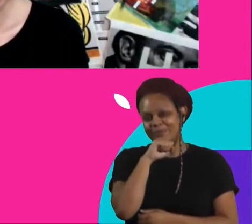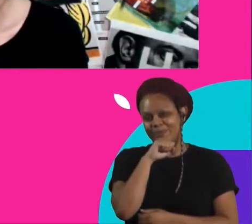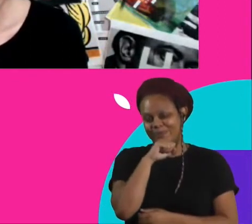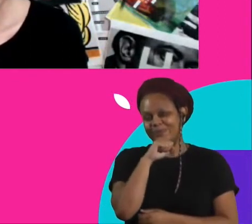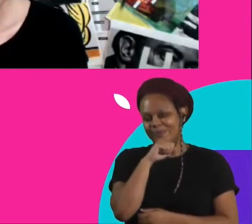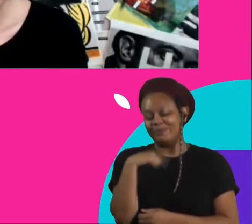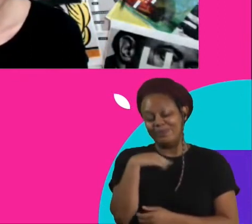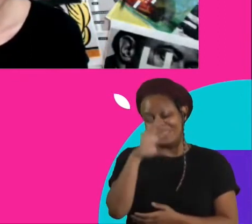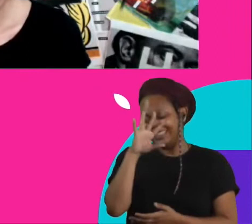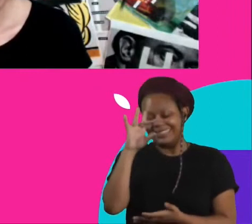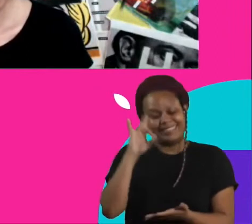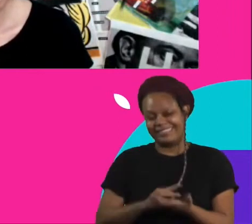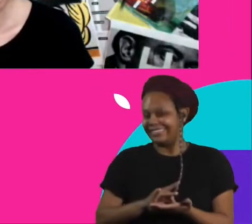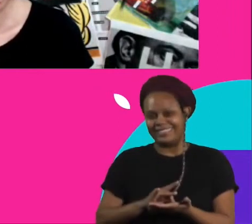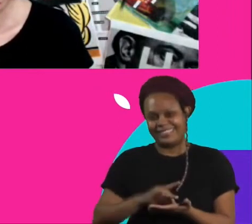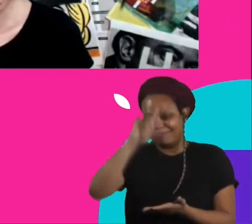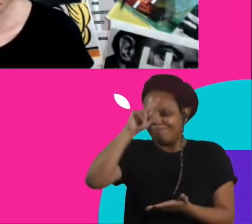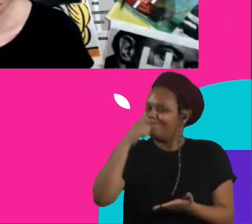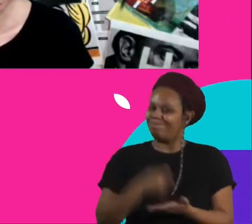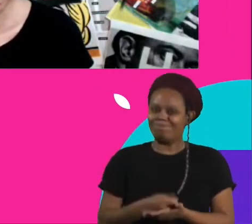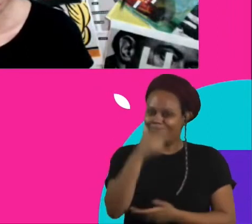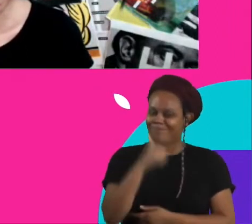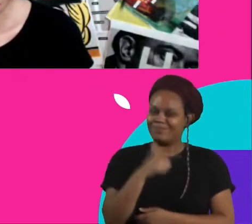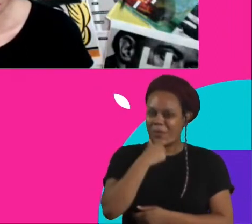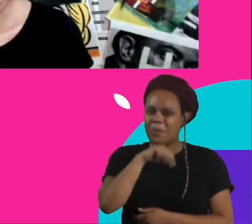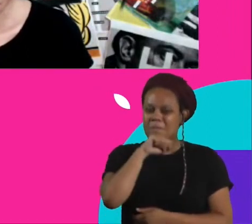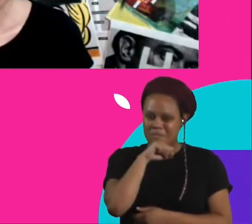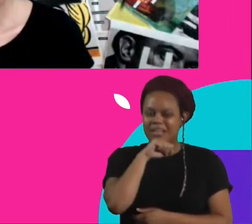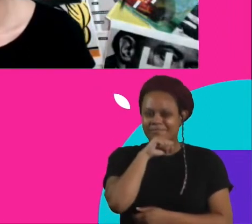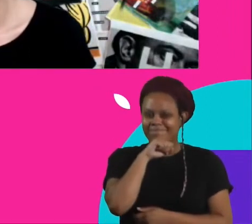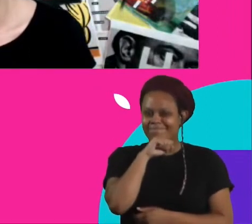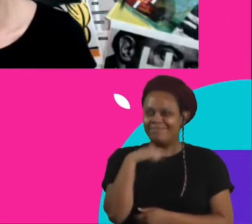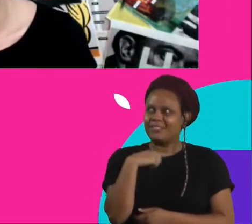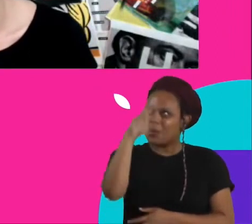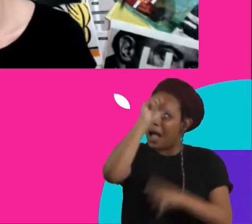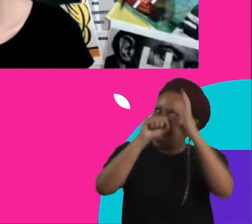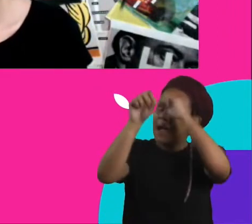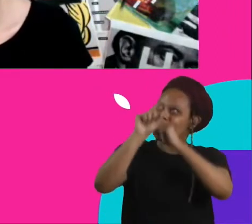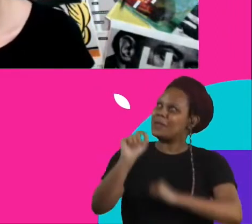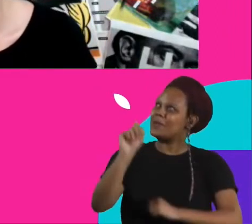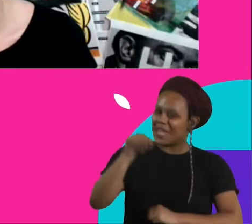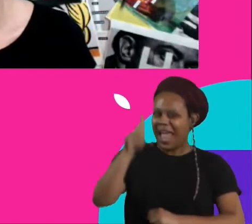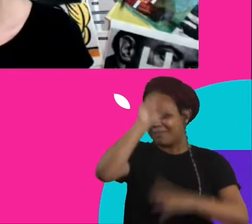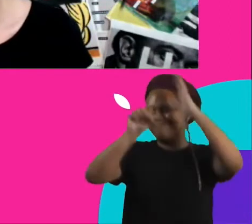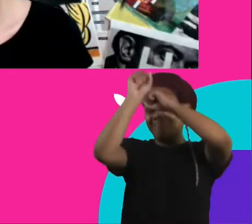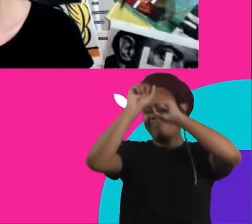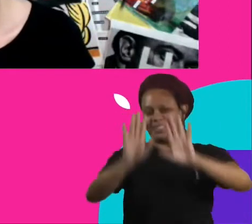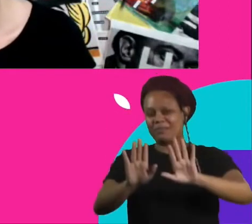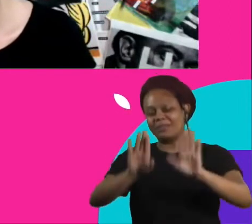acho, eu tenho certeza absoluta que quando eu virar pai, aí eu vou aprender o que que é aprender. Mas beleza, fora isso, deixa eu te